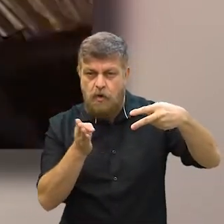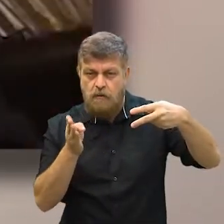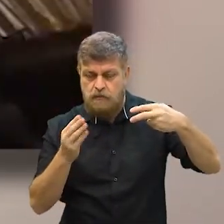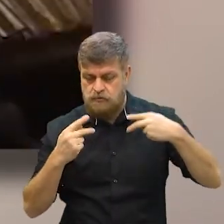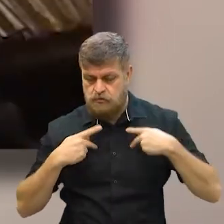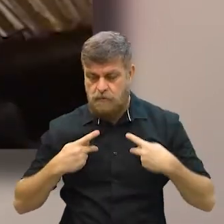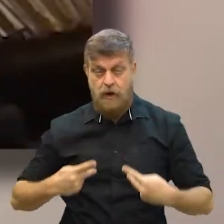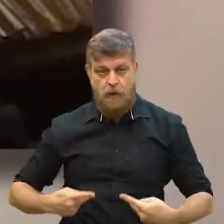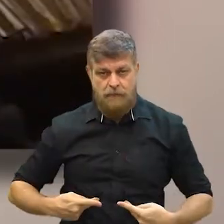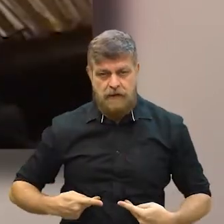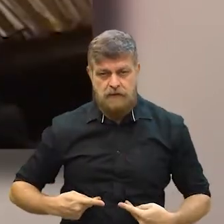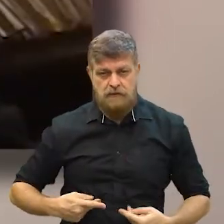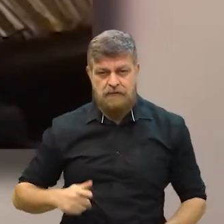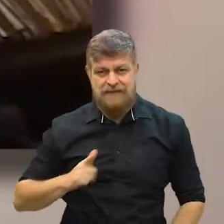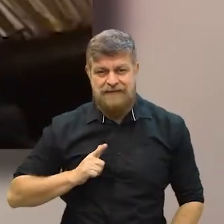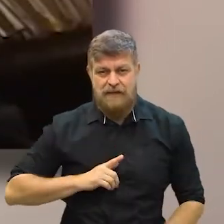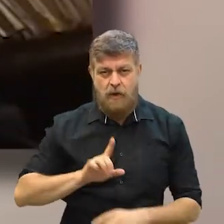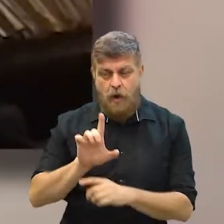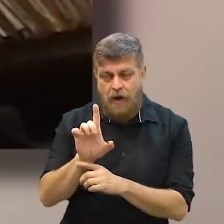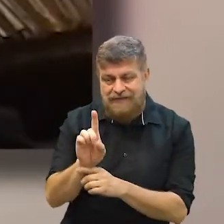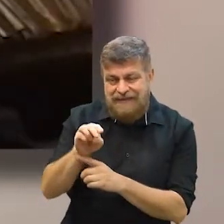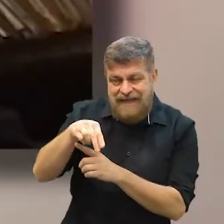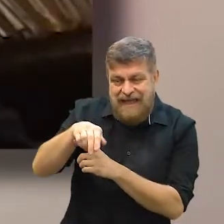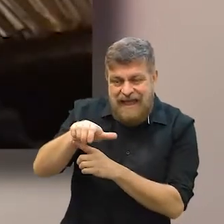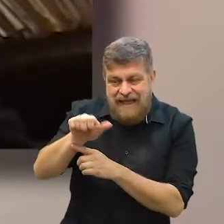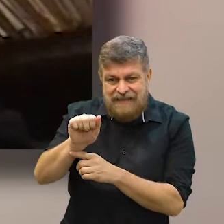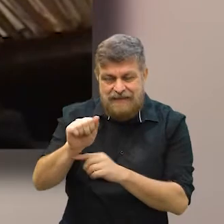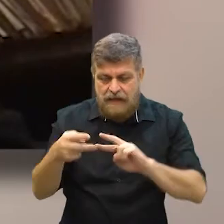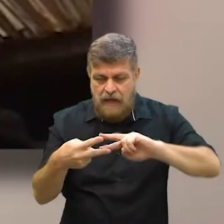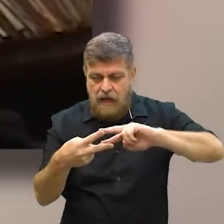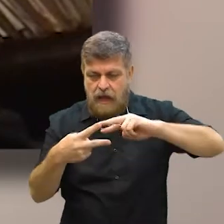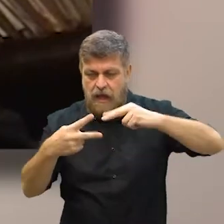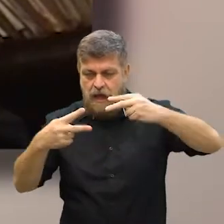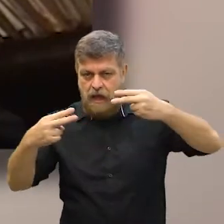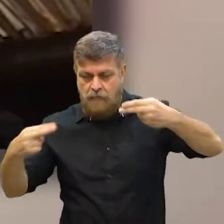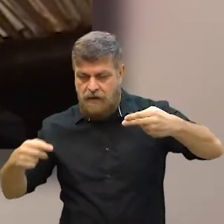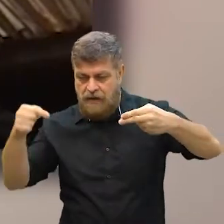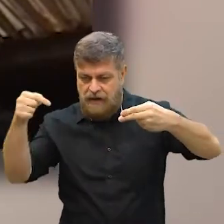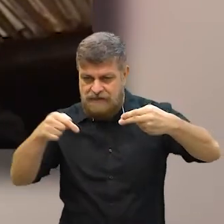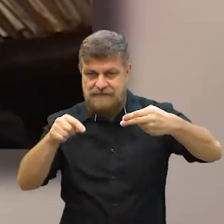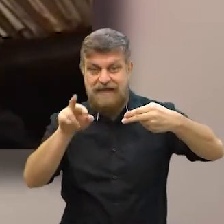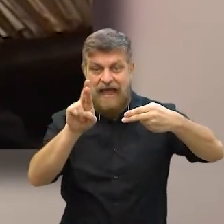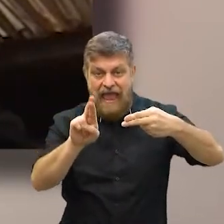humano. Normalmente é o DNA que faz o RNA e o